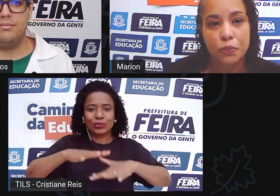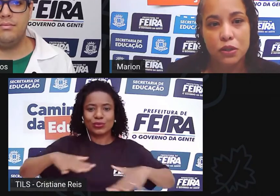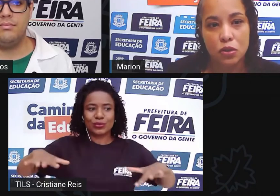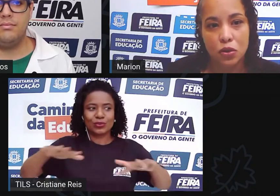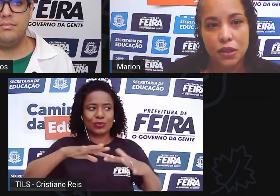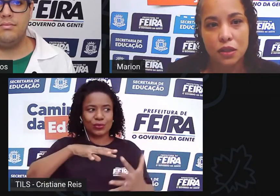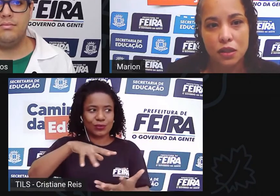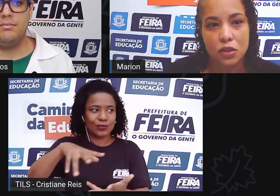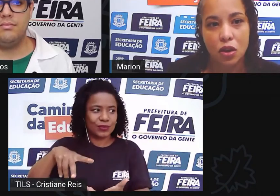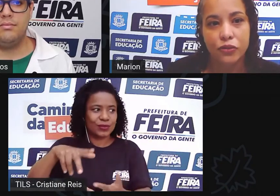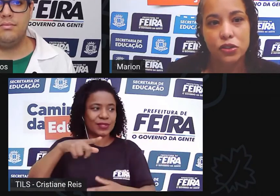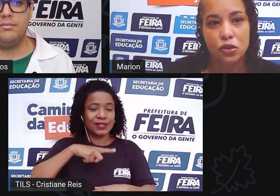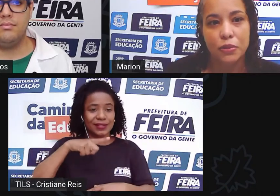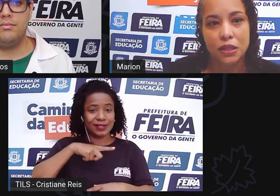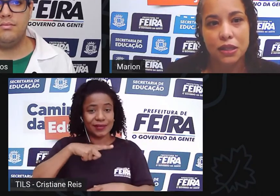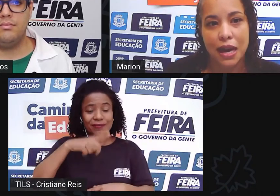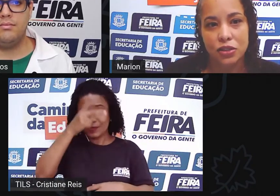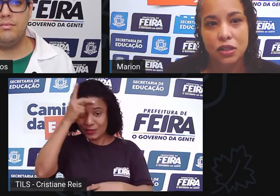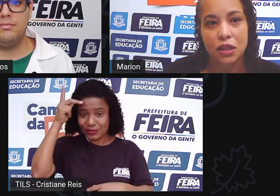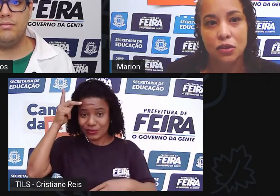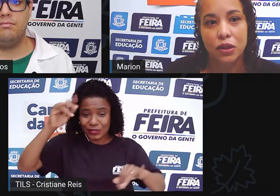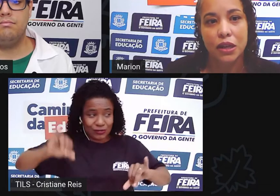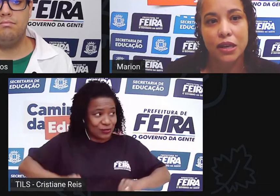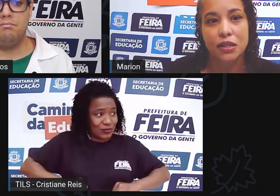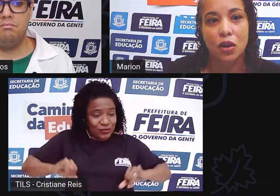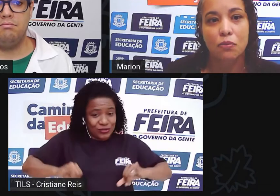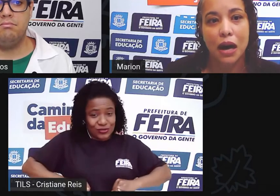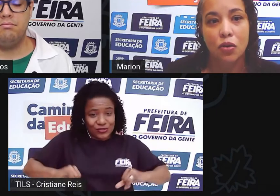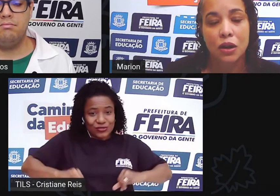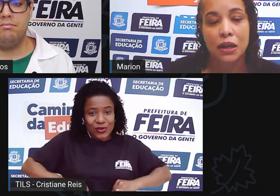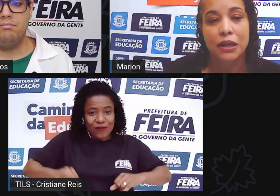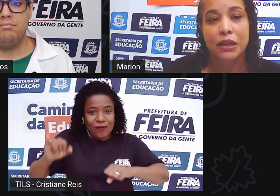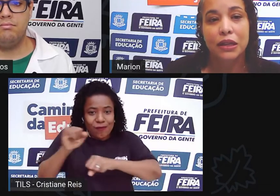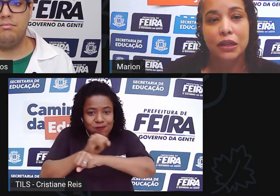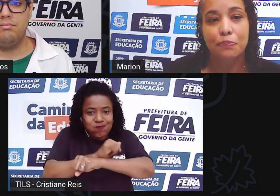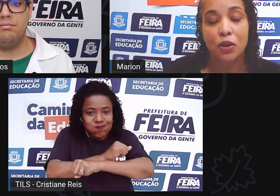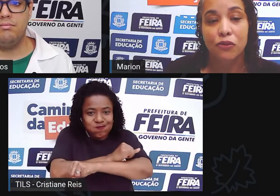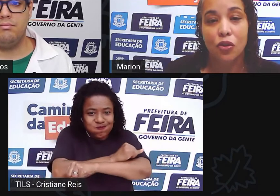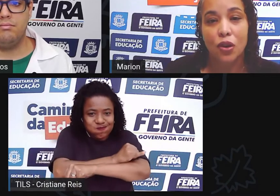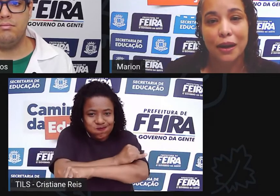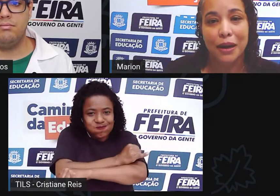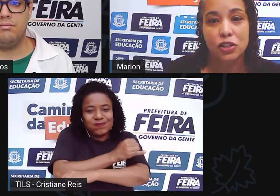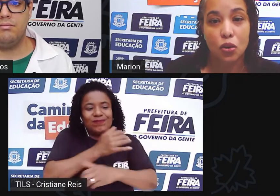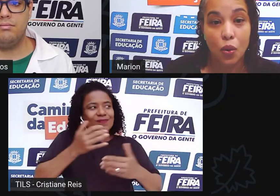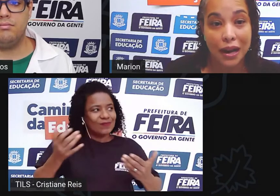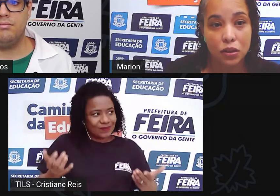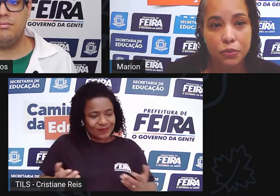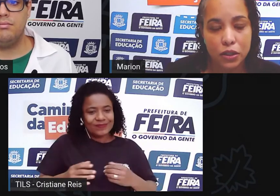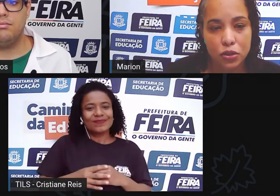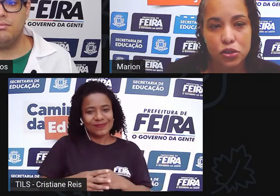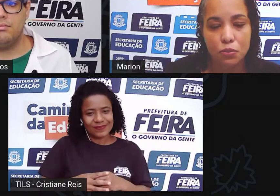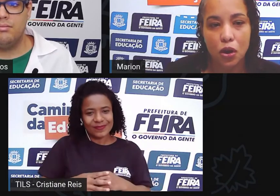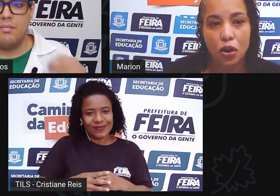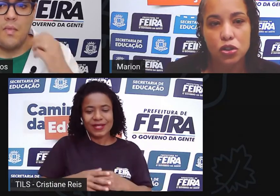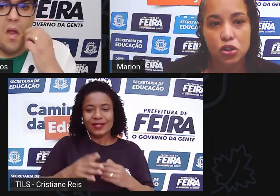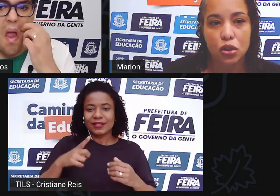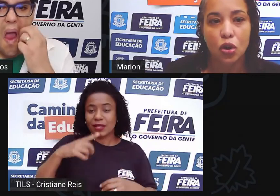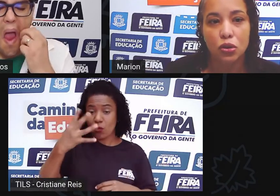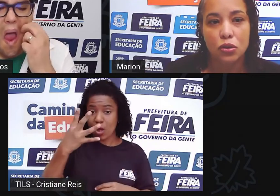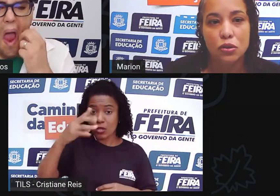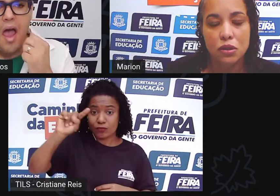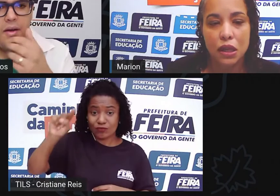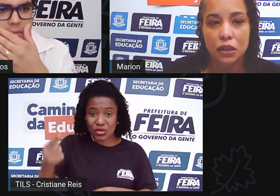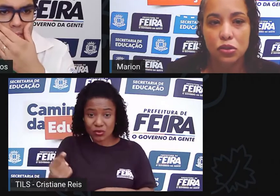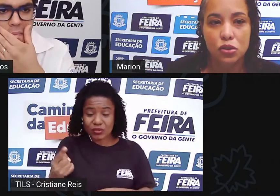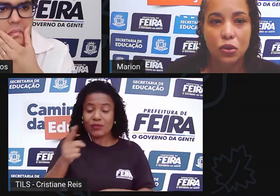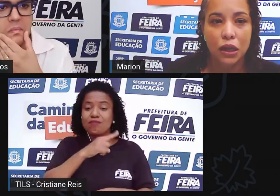bilhões de pessoas que sofrem de obesidade, sendo que esse é um mal que provoca mais de 4 milhões de mortes